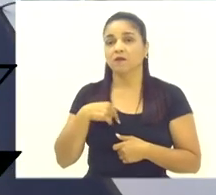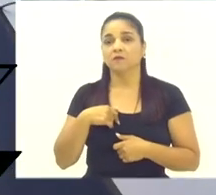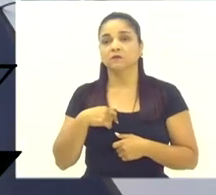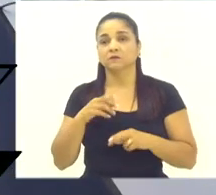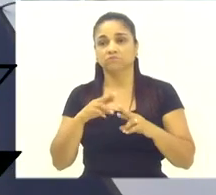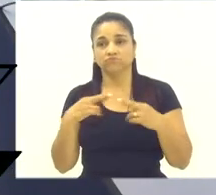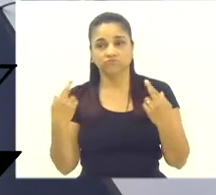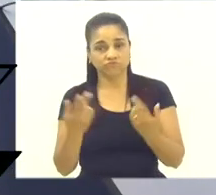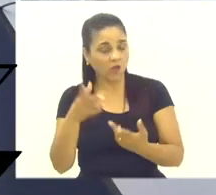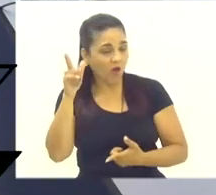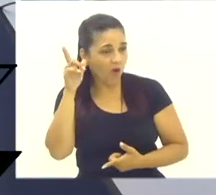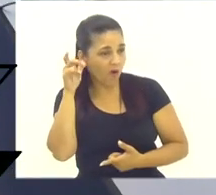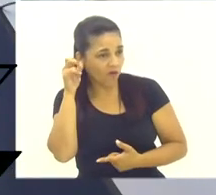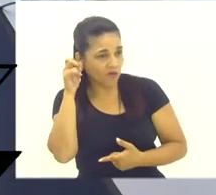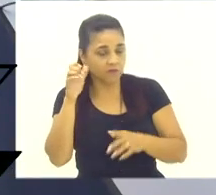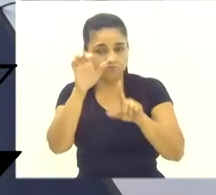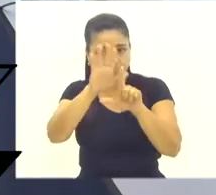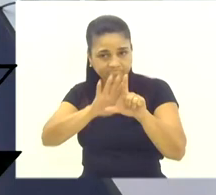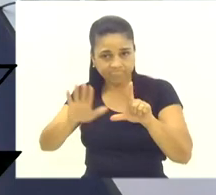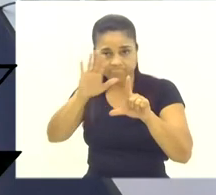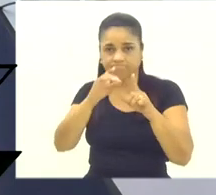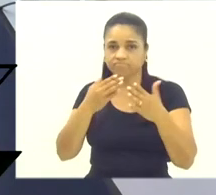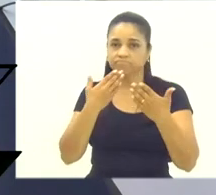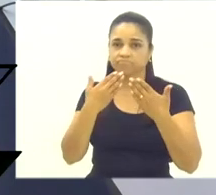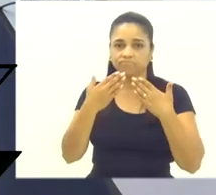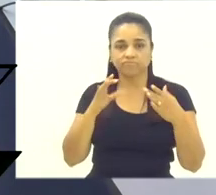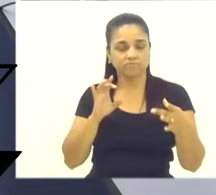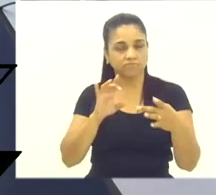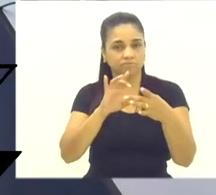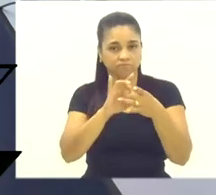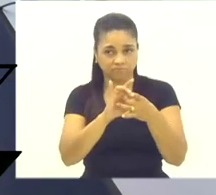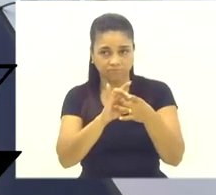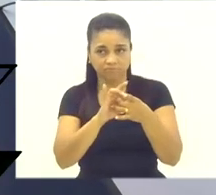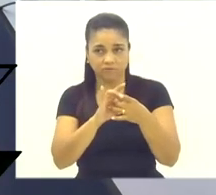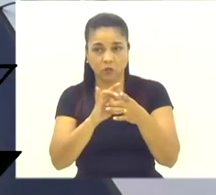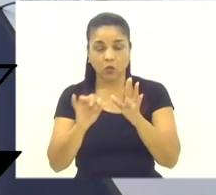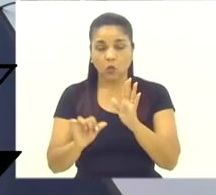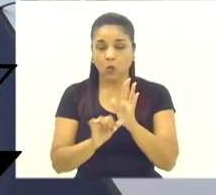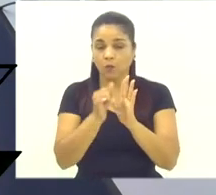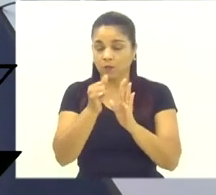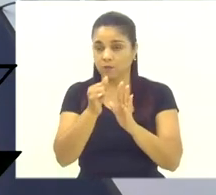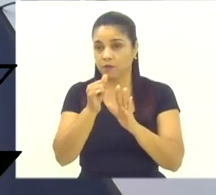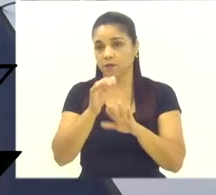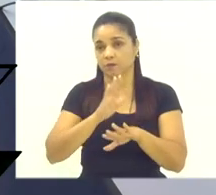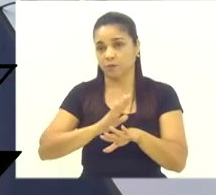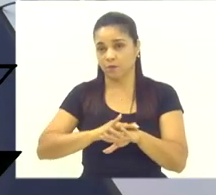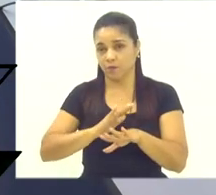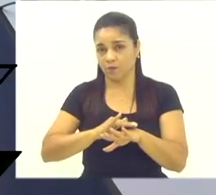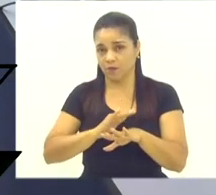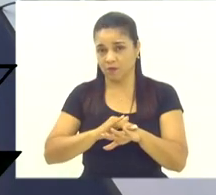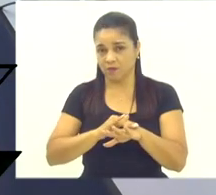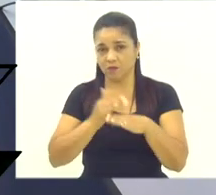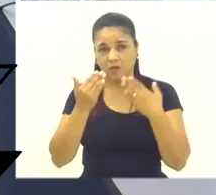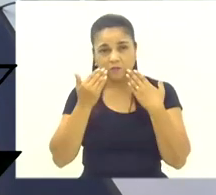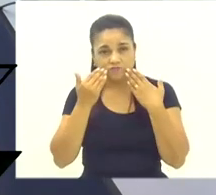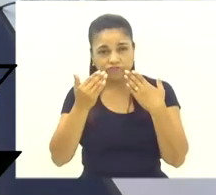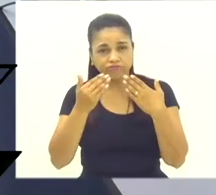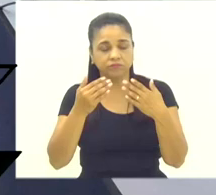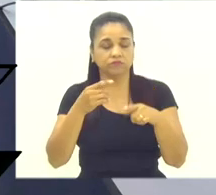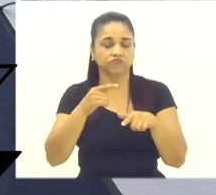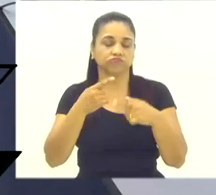uma interlocução com as plataformas o que desde desde o primeiro momento nas primeiras Exposições